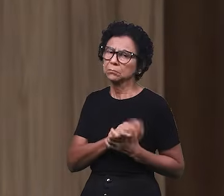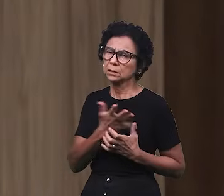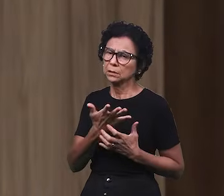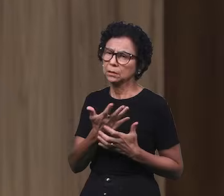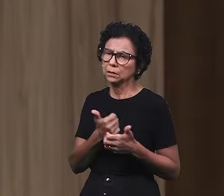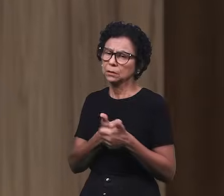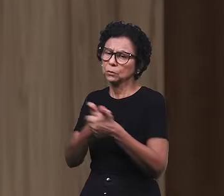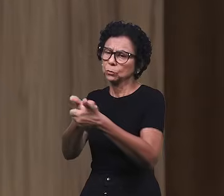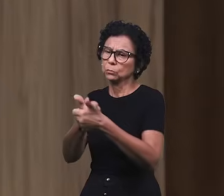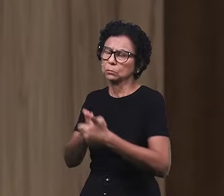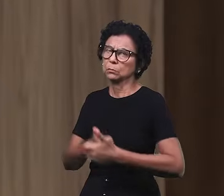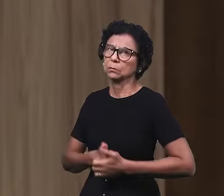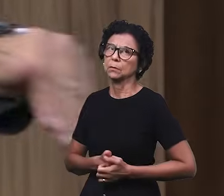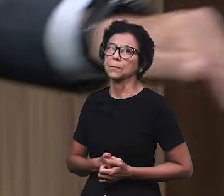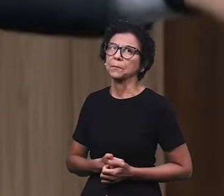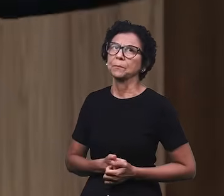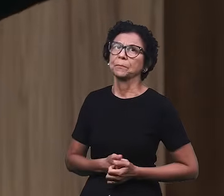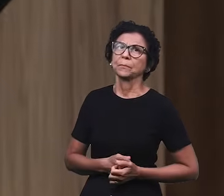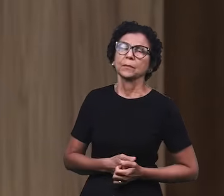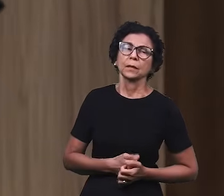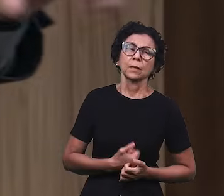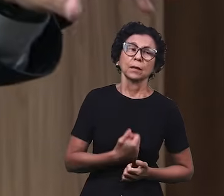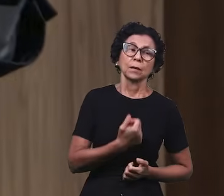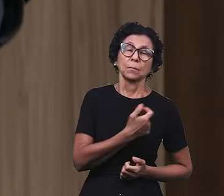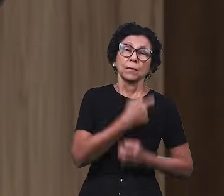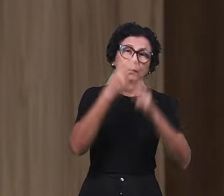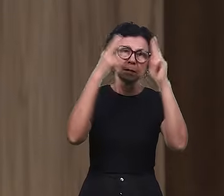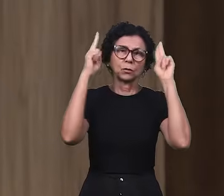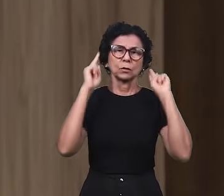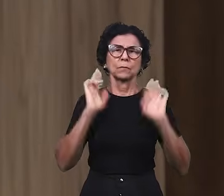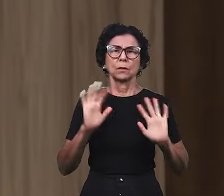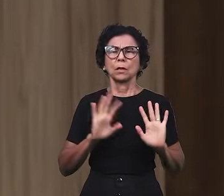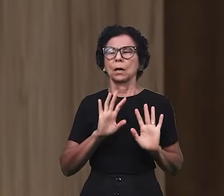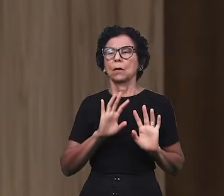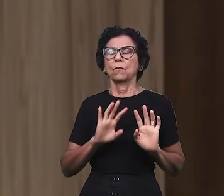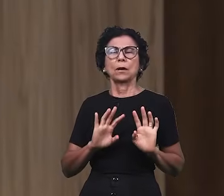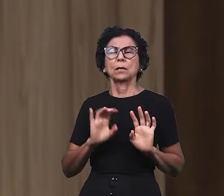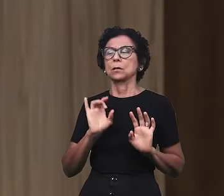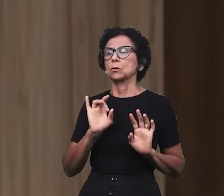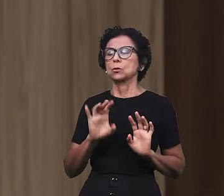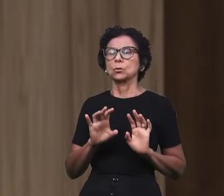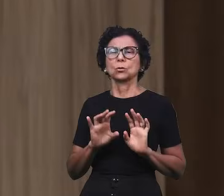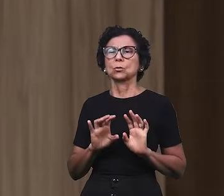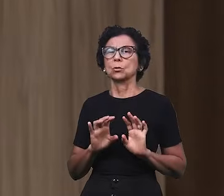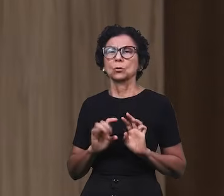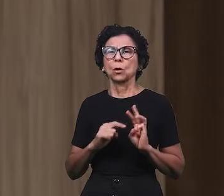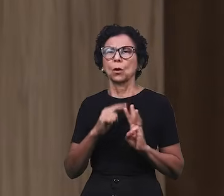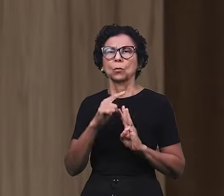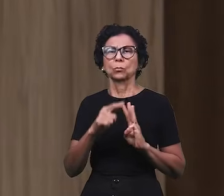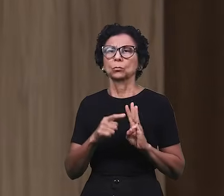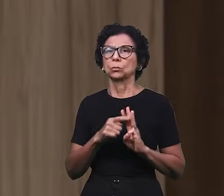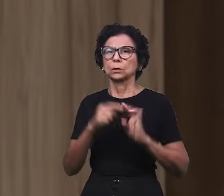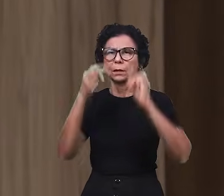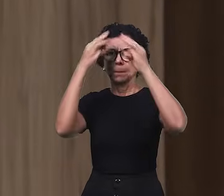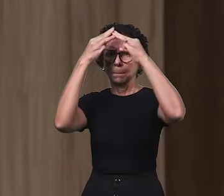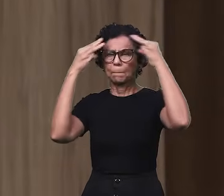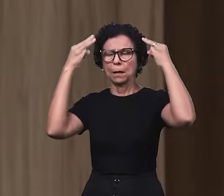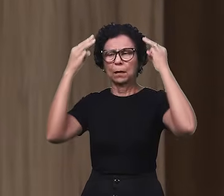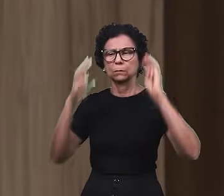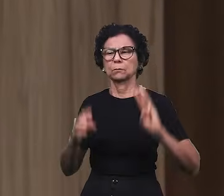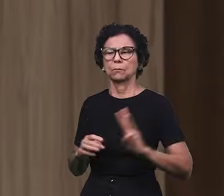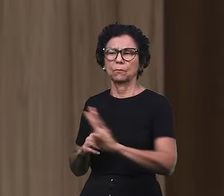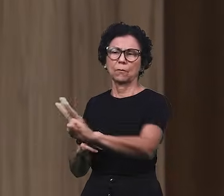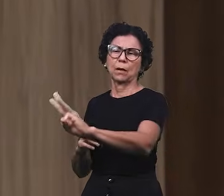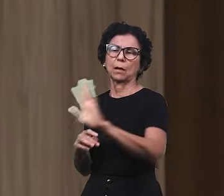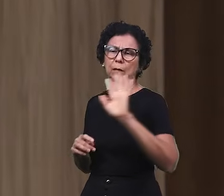não o fizeram. Eles deixaram que os magos... E estava a poucos quilômetros de Jerusalém. Quer